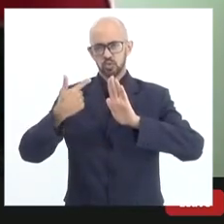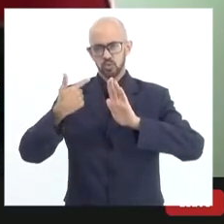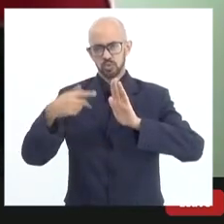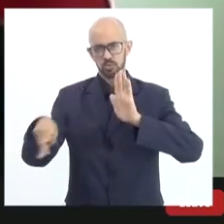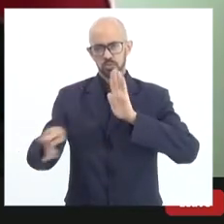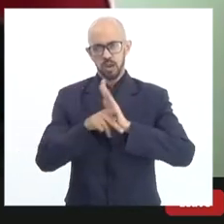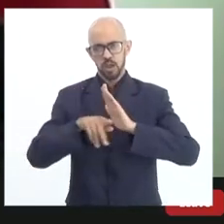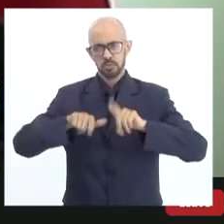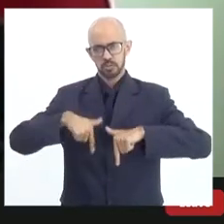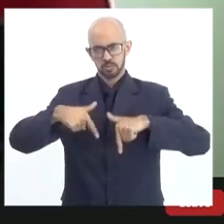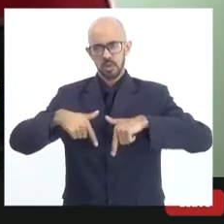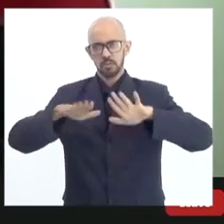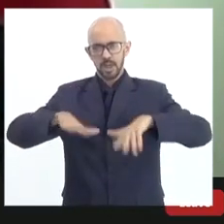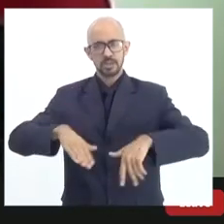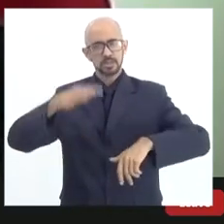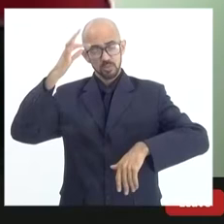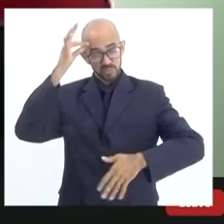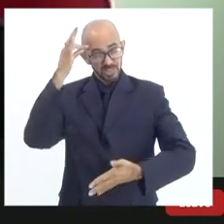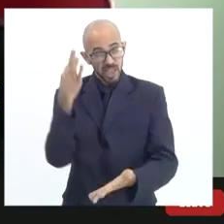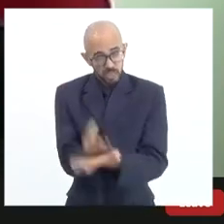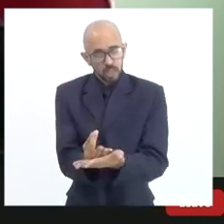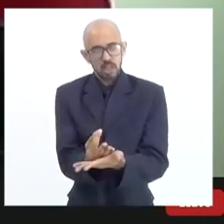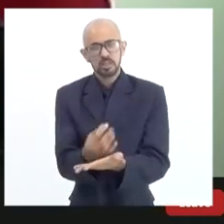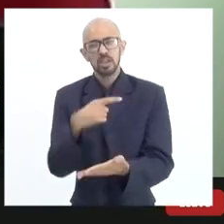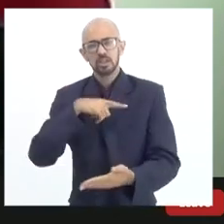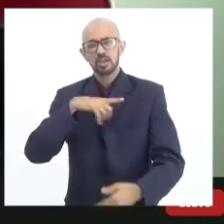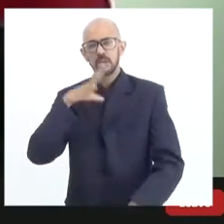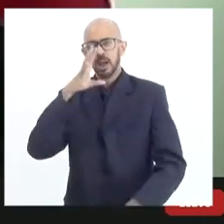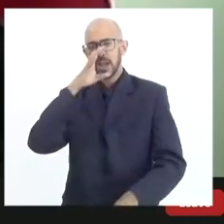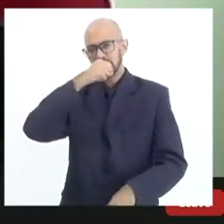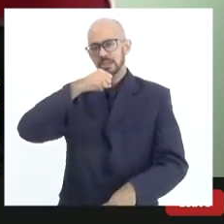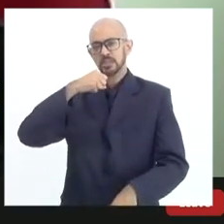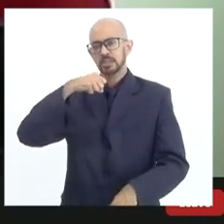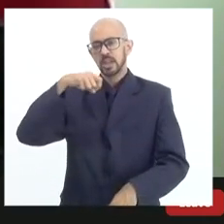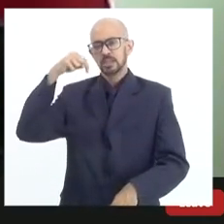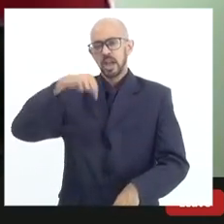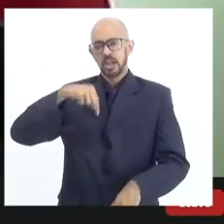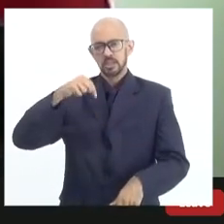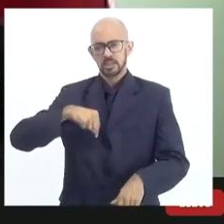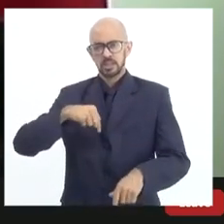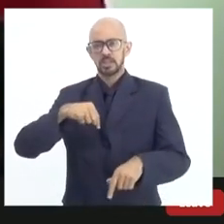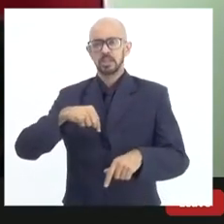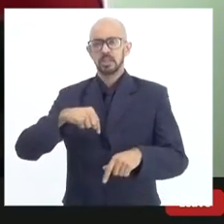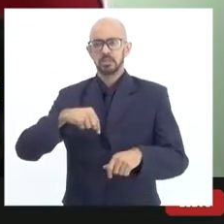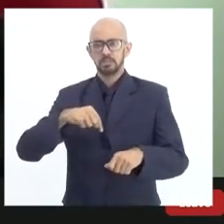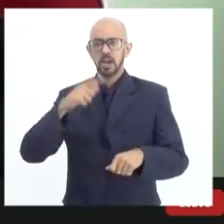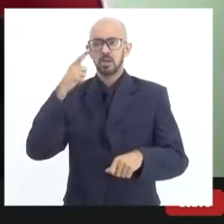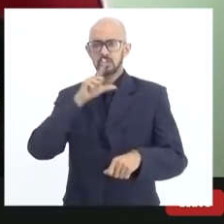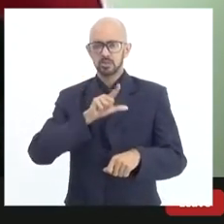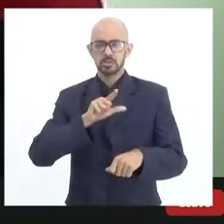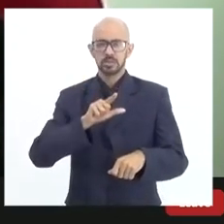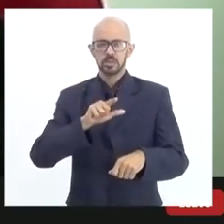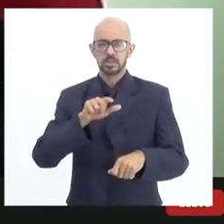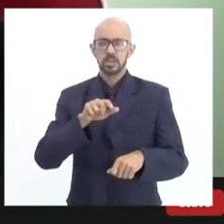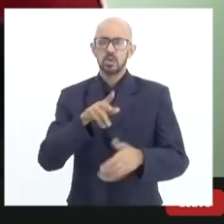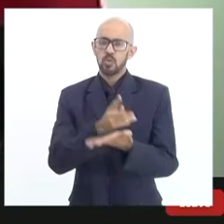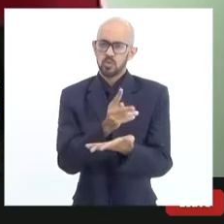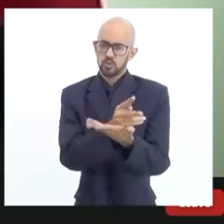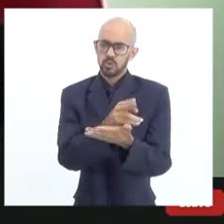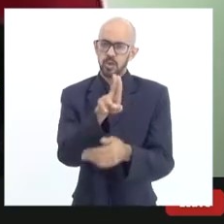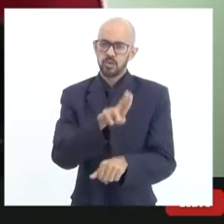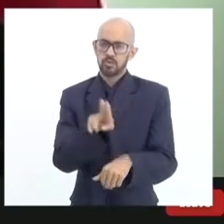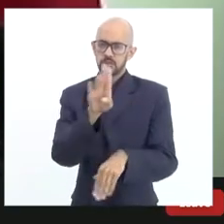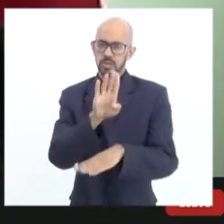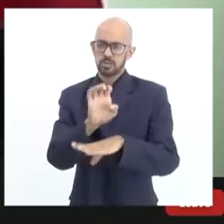há uma resistência dentro dessa casa em defesa da Universidade do Estado do Rio de Janeiro. Eu sei. Falo